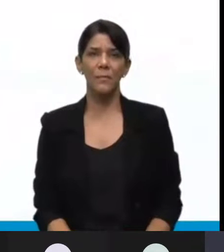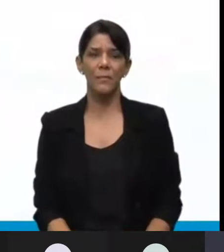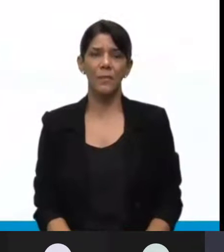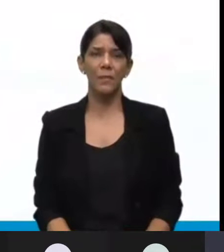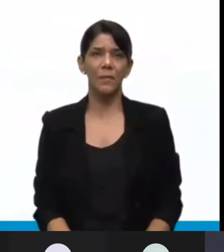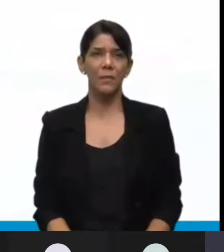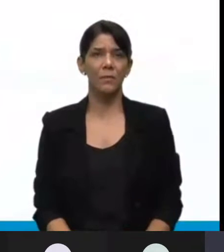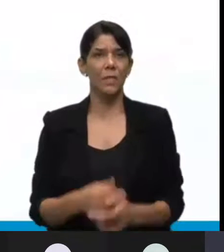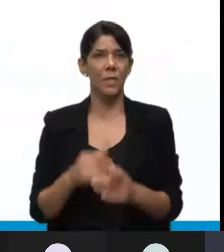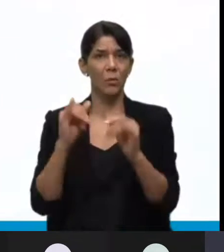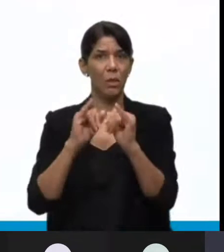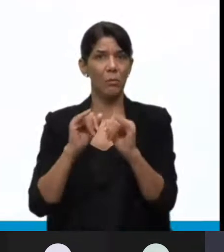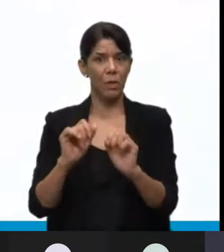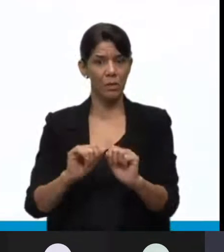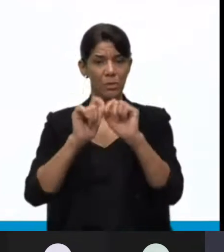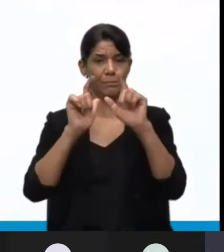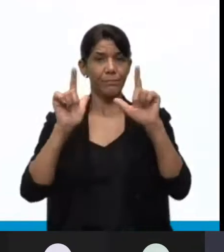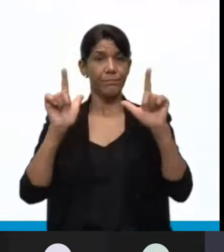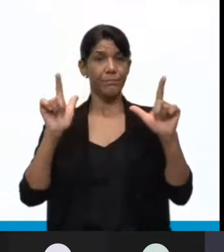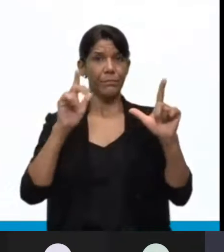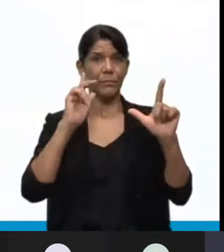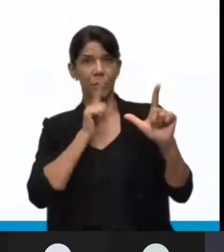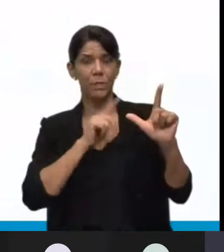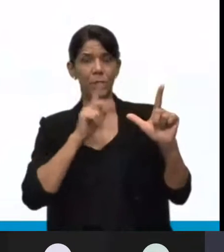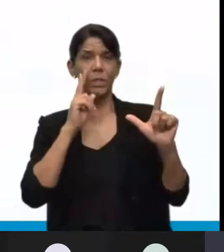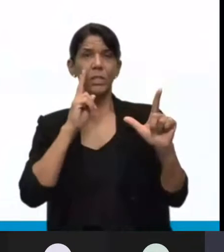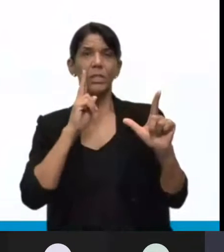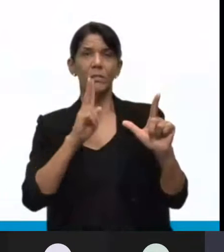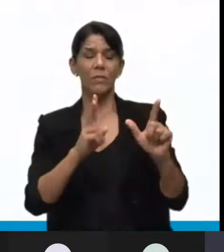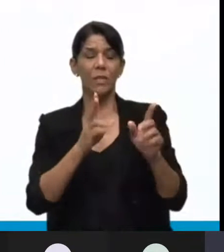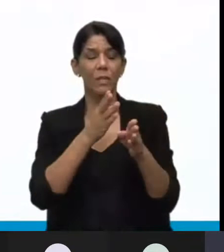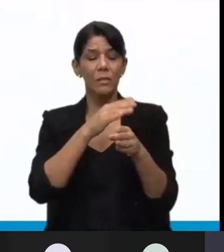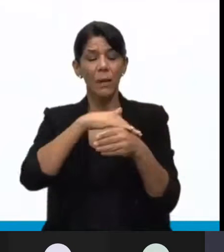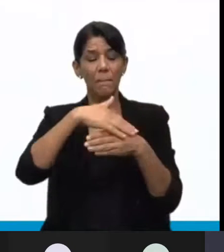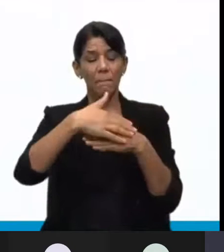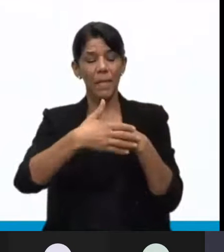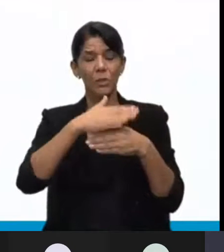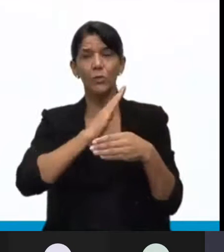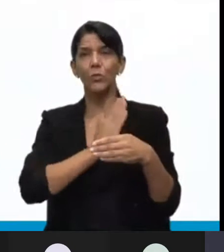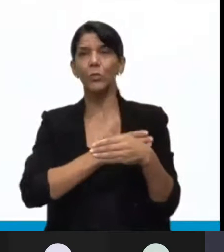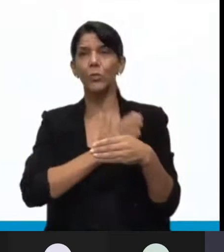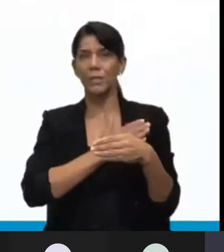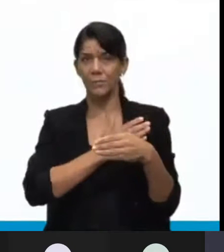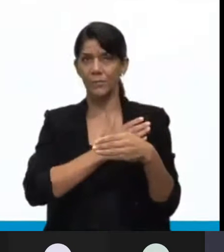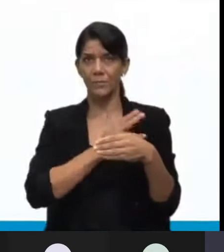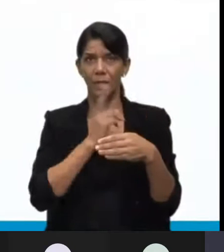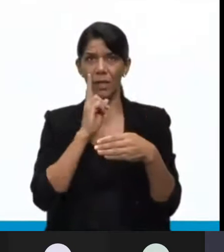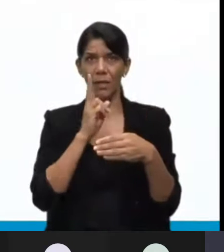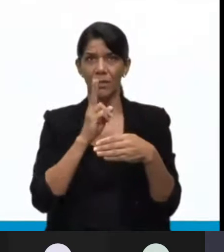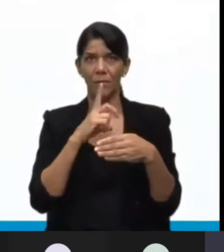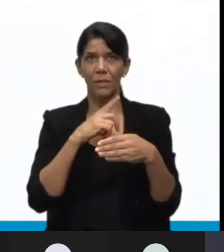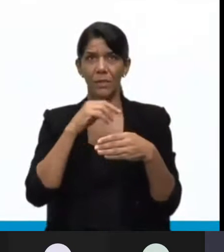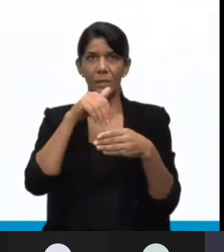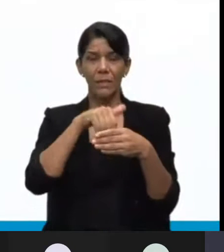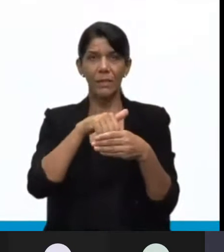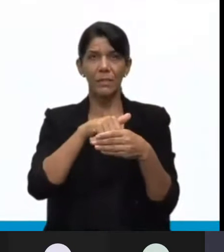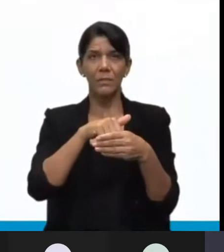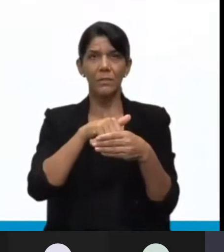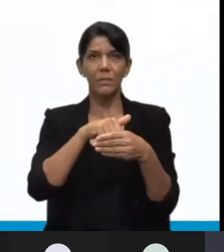aí, para que a gente consiga observar essas características da parede do coração. Então, aqui eu tô, ó, né,